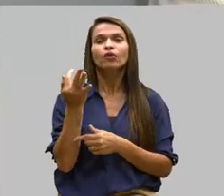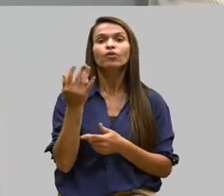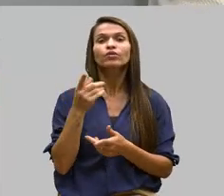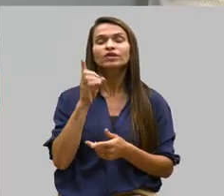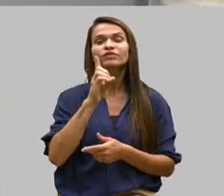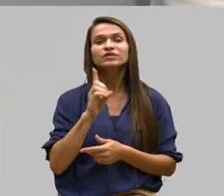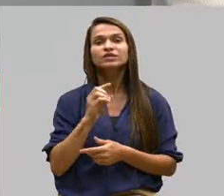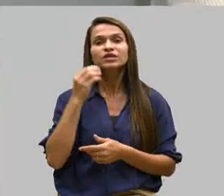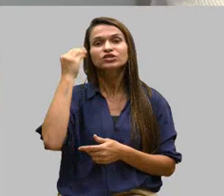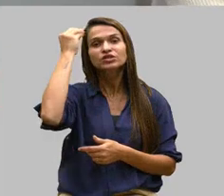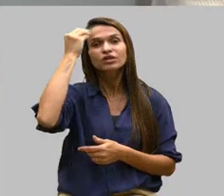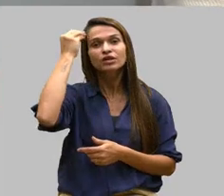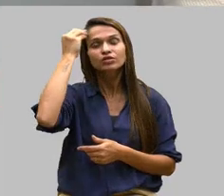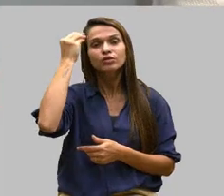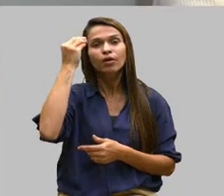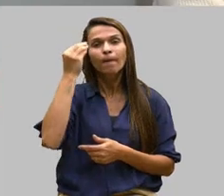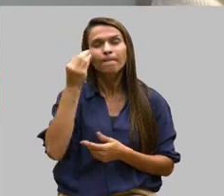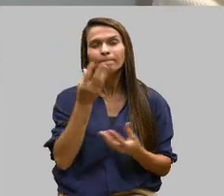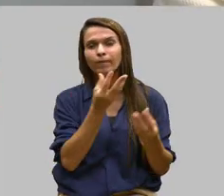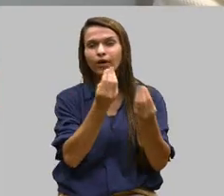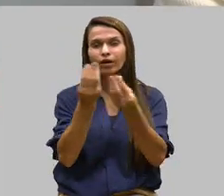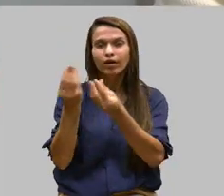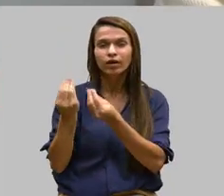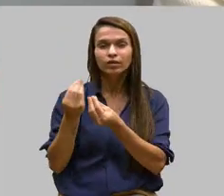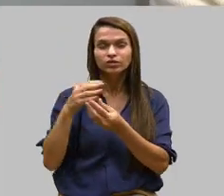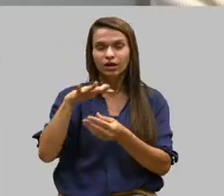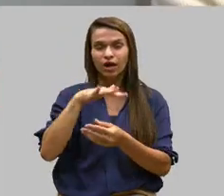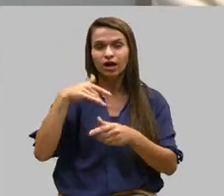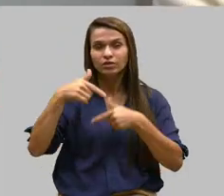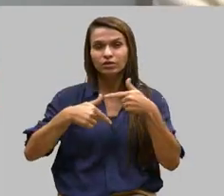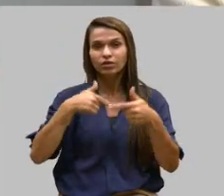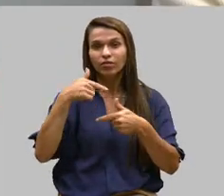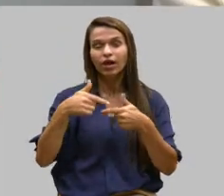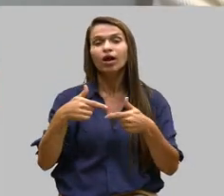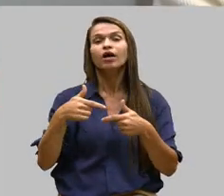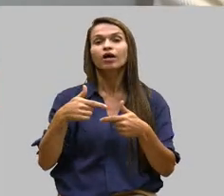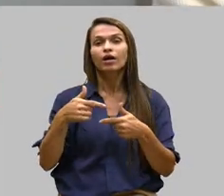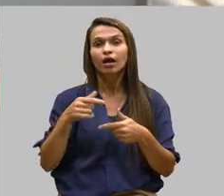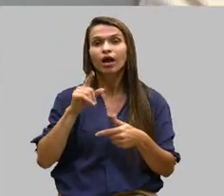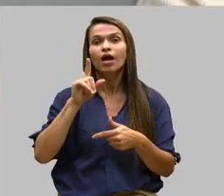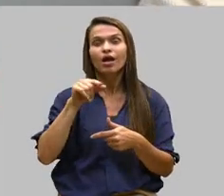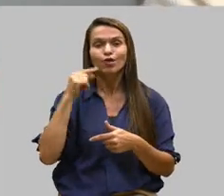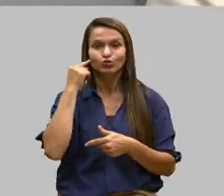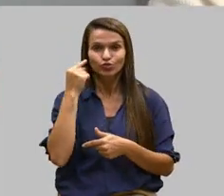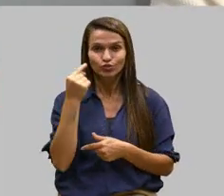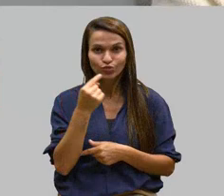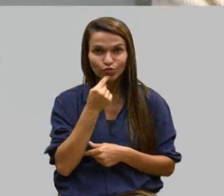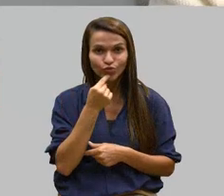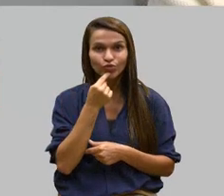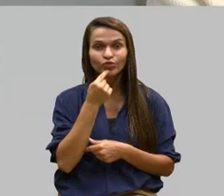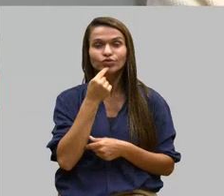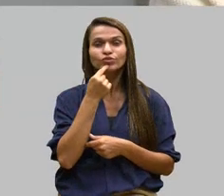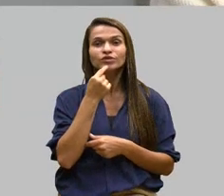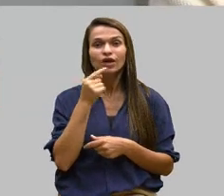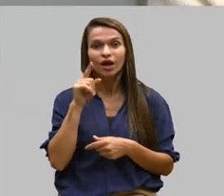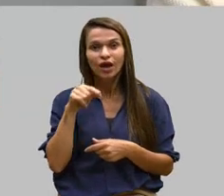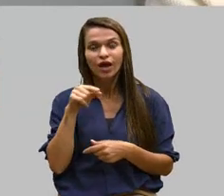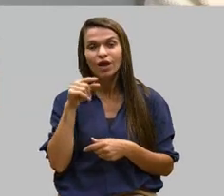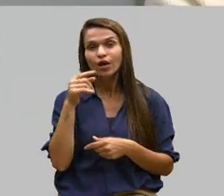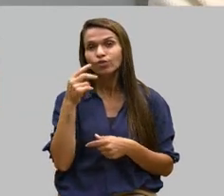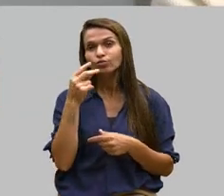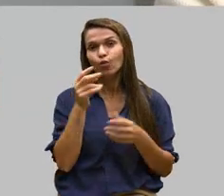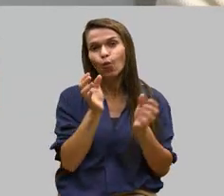A grande maioria dos que estão no mercado de trabalho ainda são os auditivos os visuais talvez